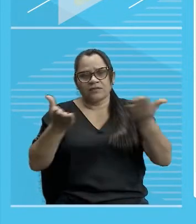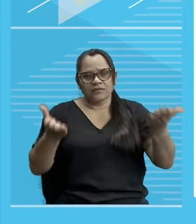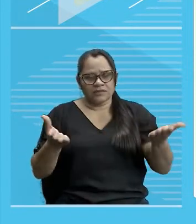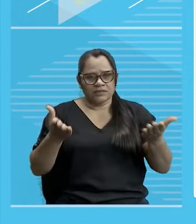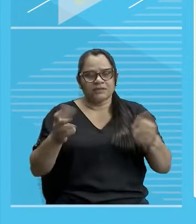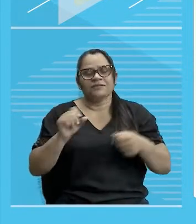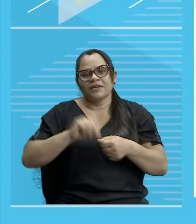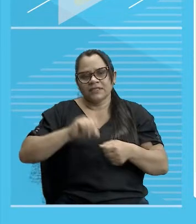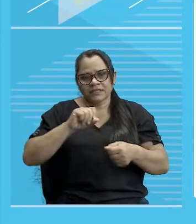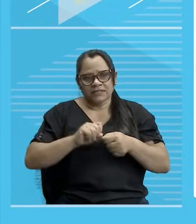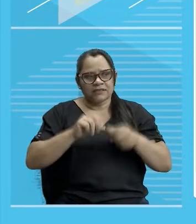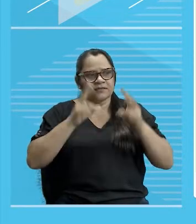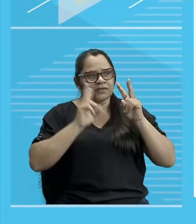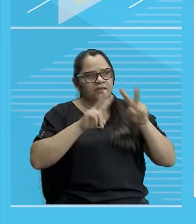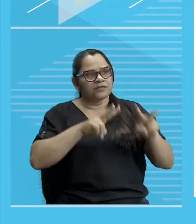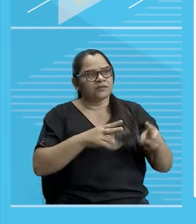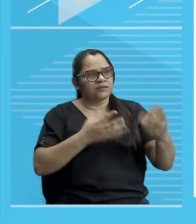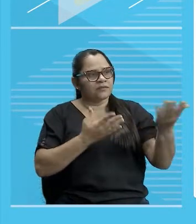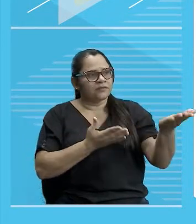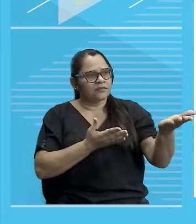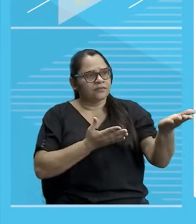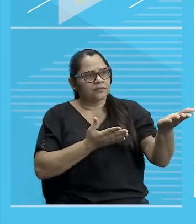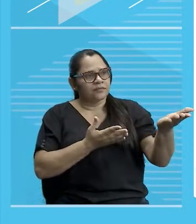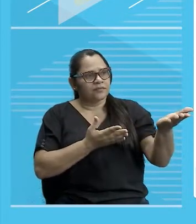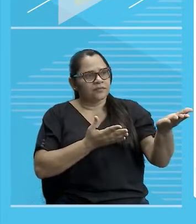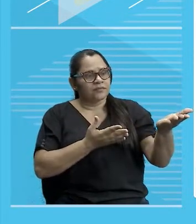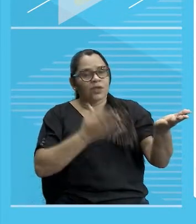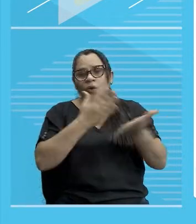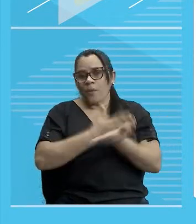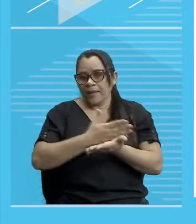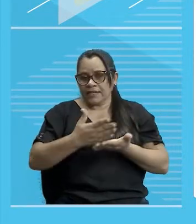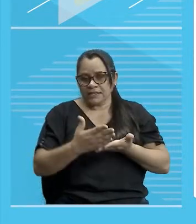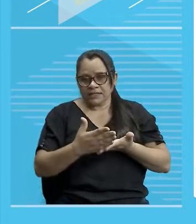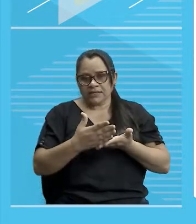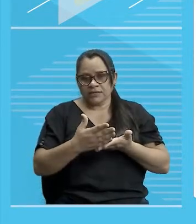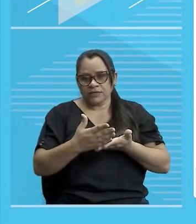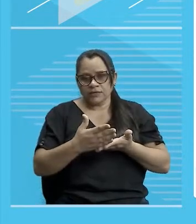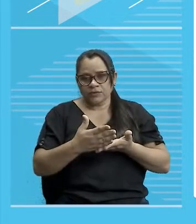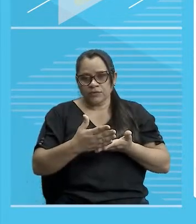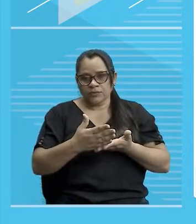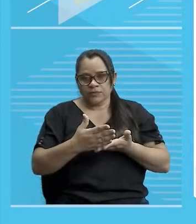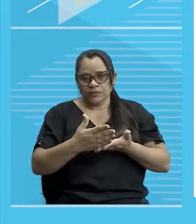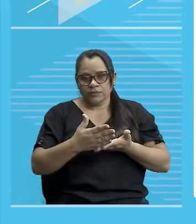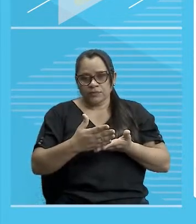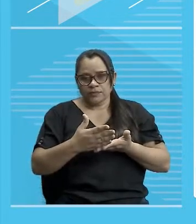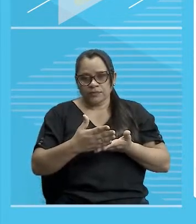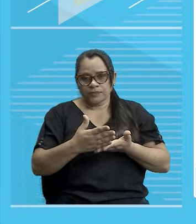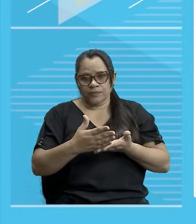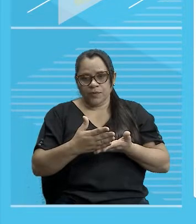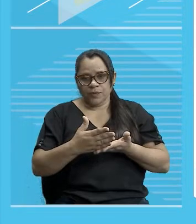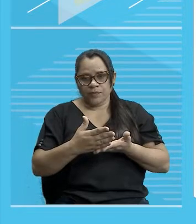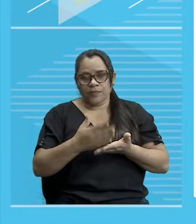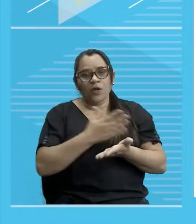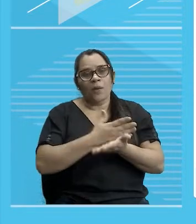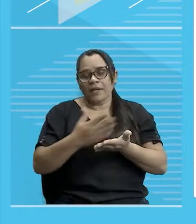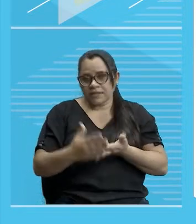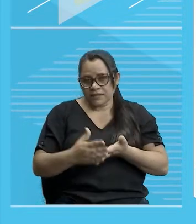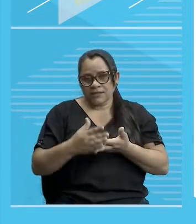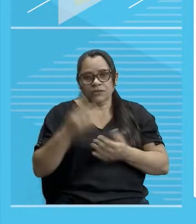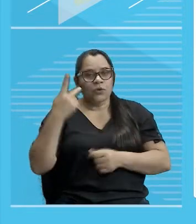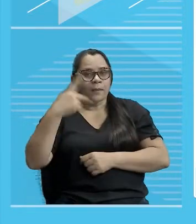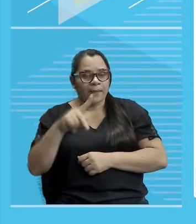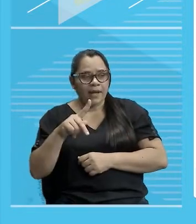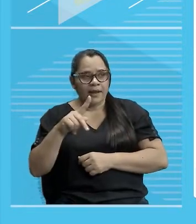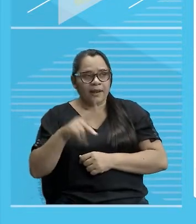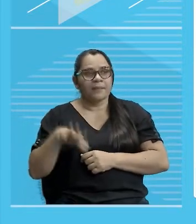questões que eu coloquei para vocês Então vamos lá Professor vamos entender o planejamento